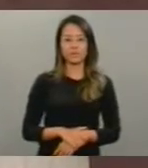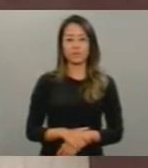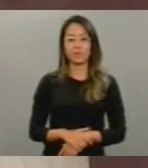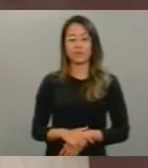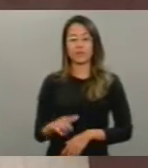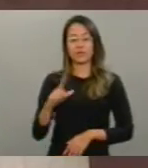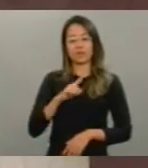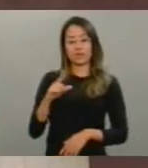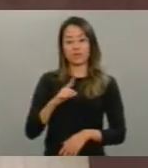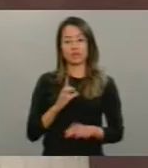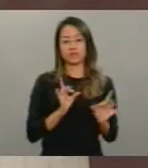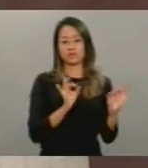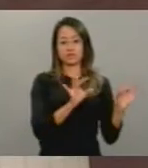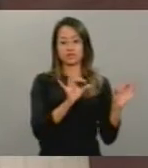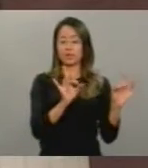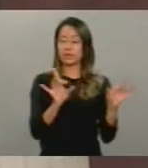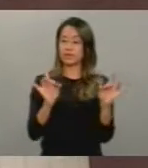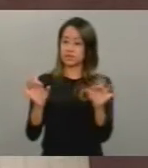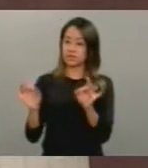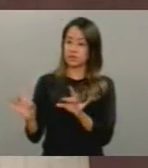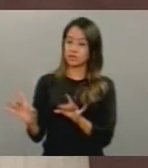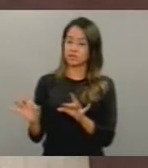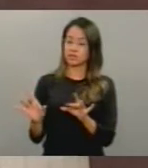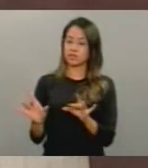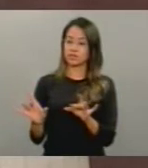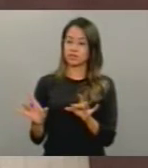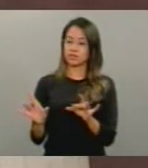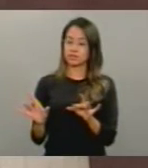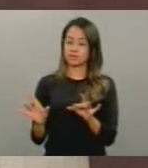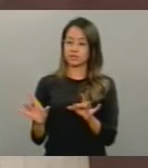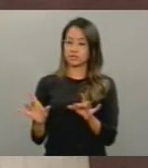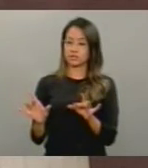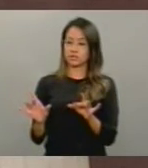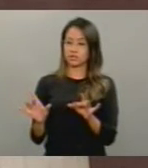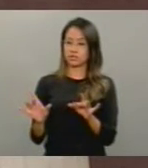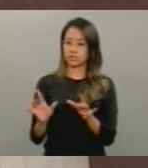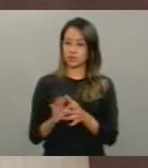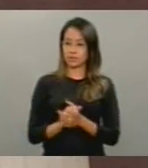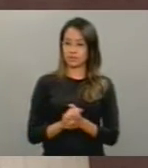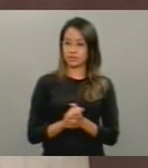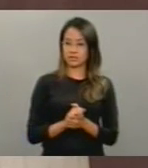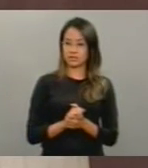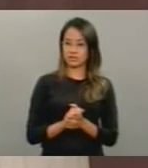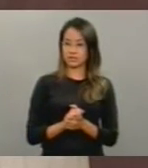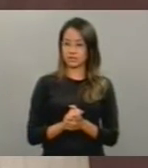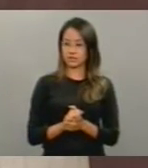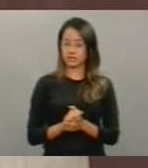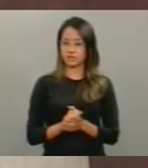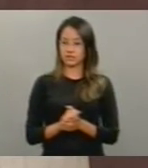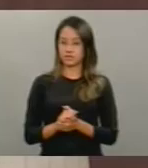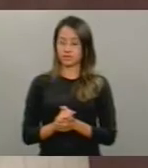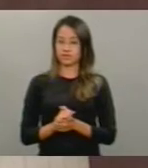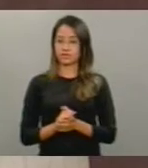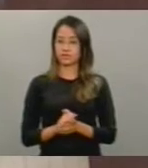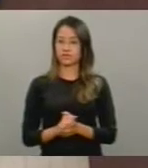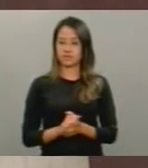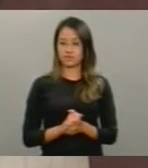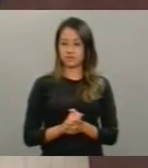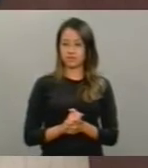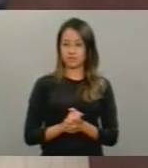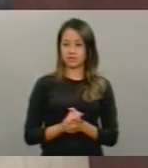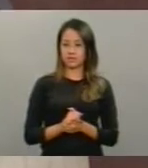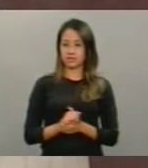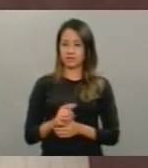setores de serviços, são, sobretudo, preenchidos com vagas femininas. A